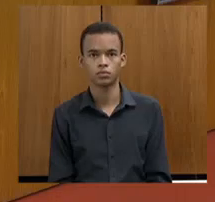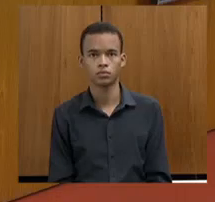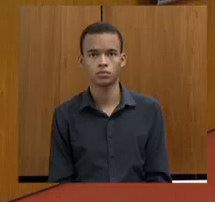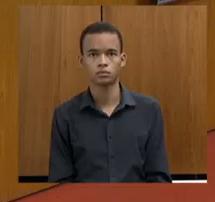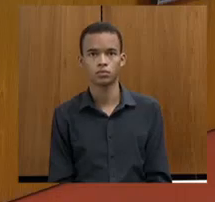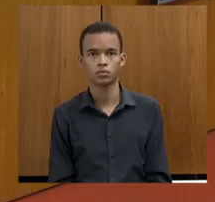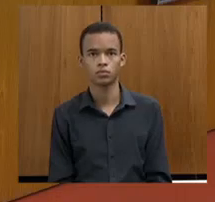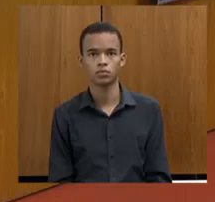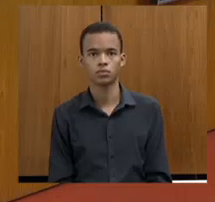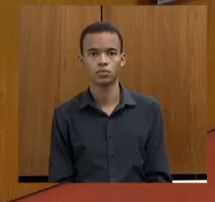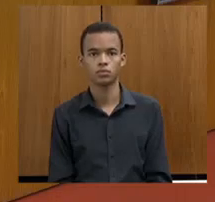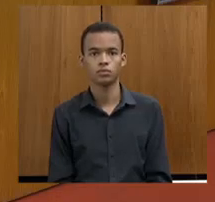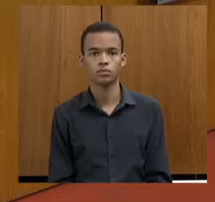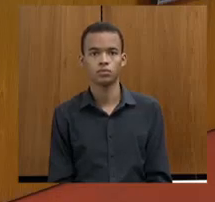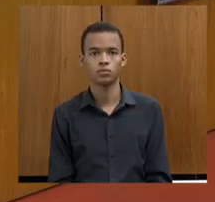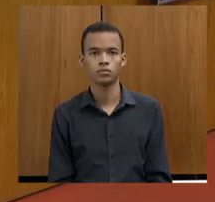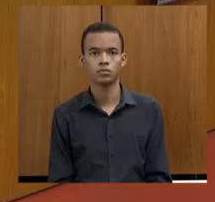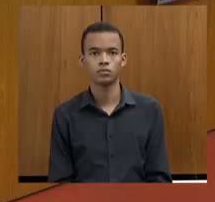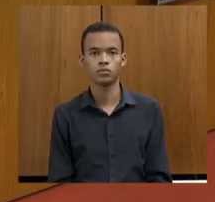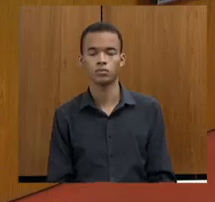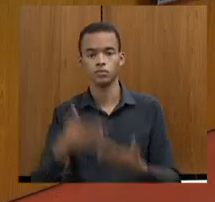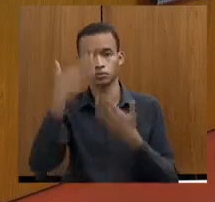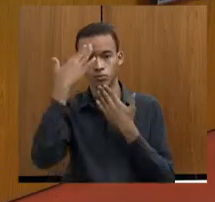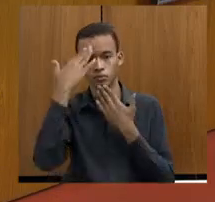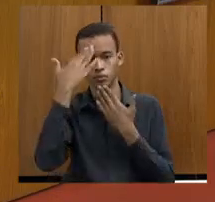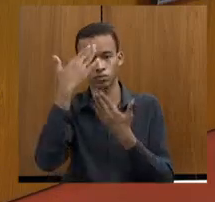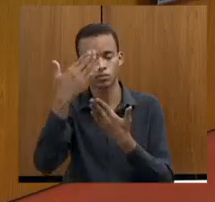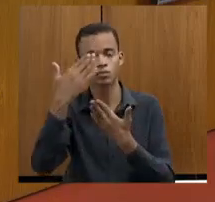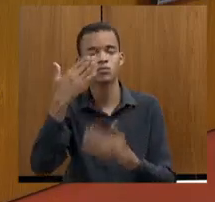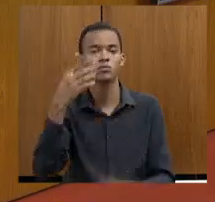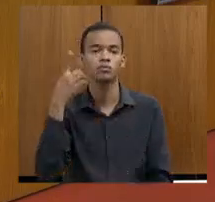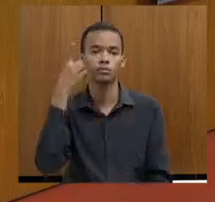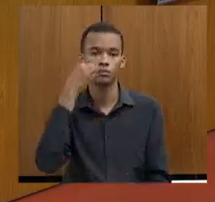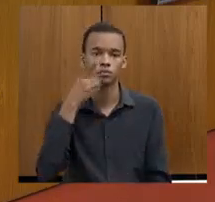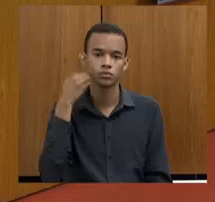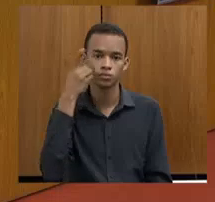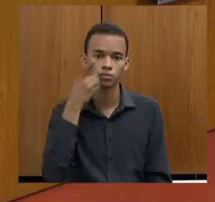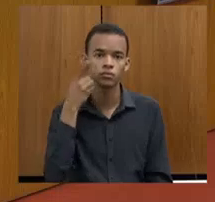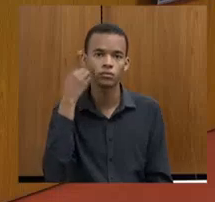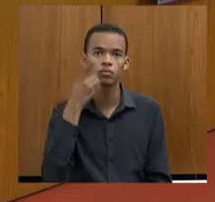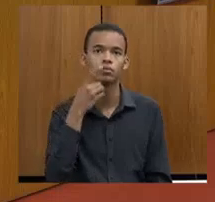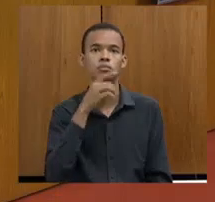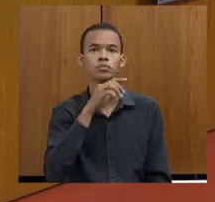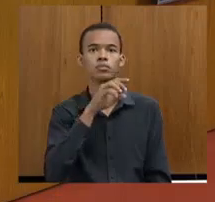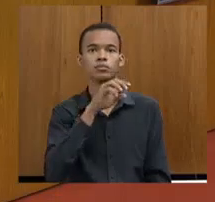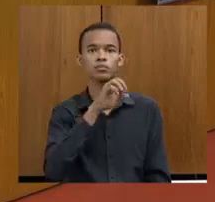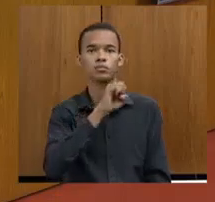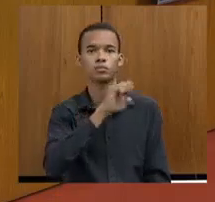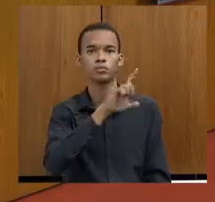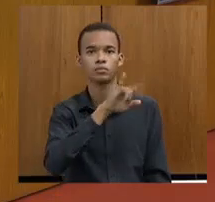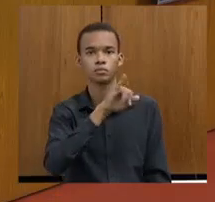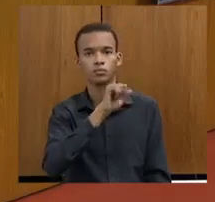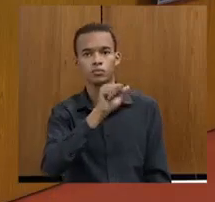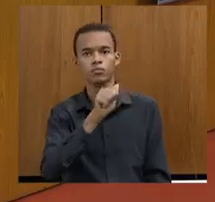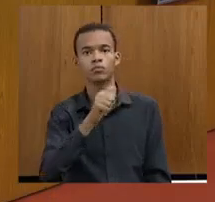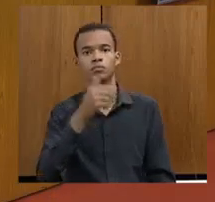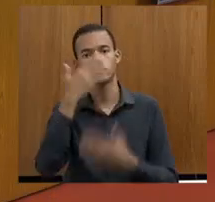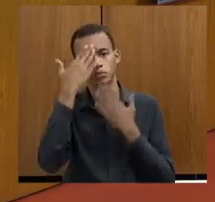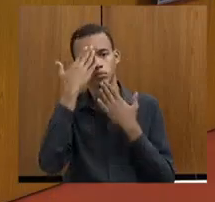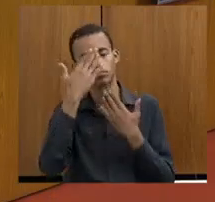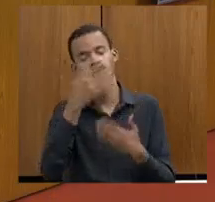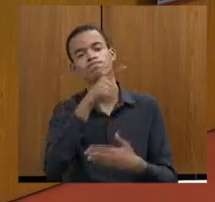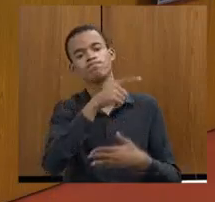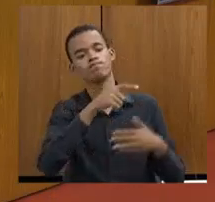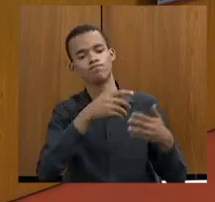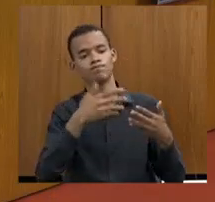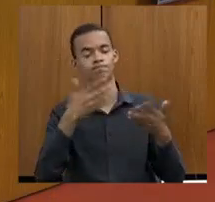obrigado obrigado deputada feliz laviola a quem cumprimento né pela condução